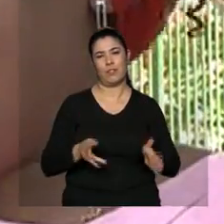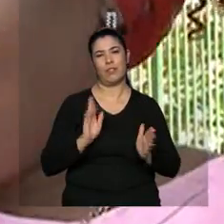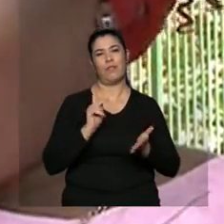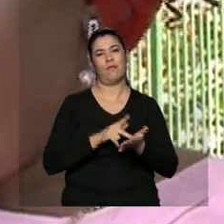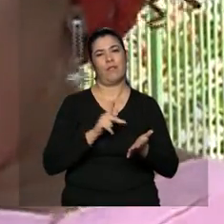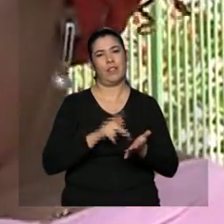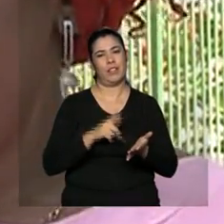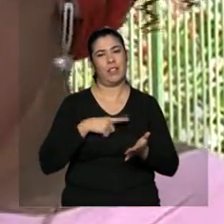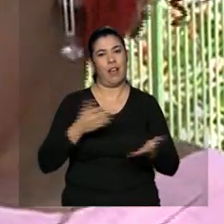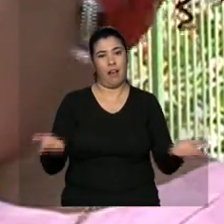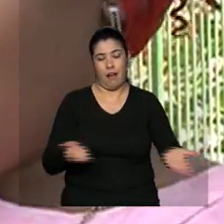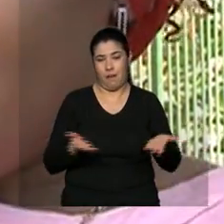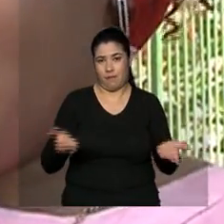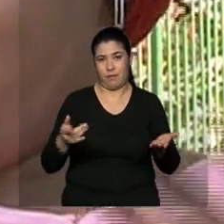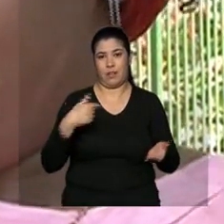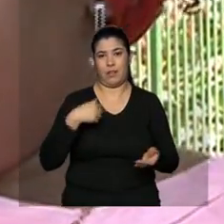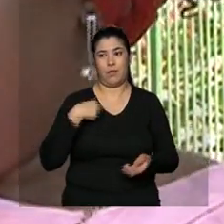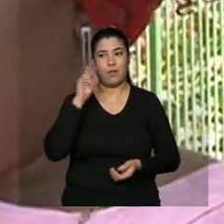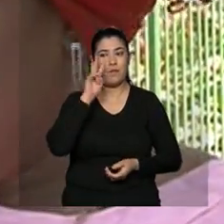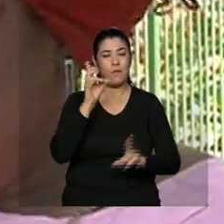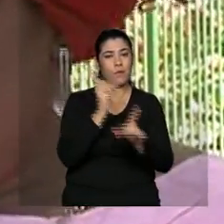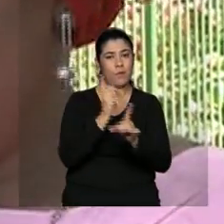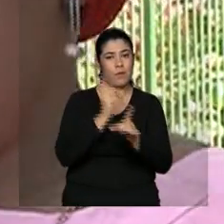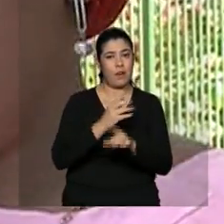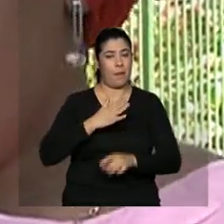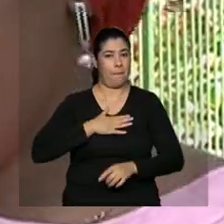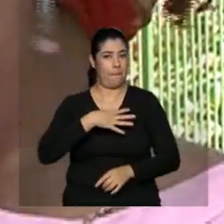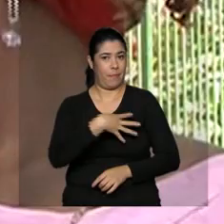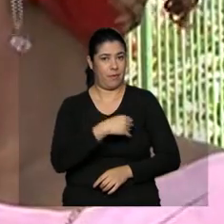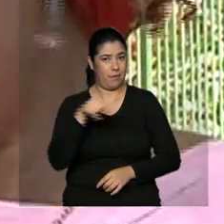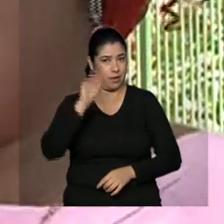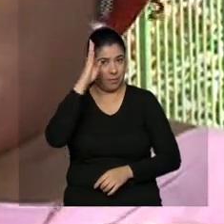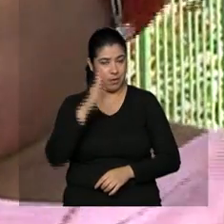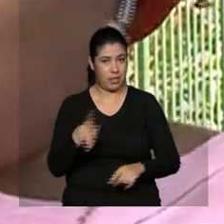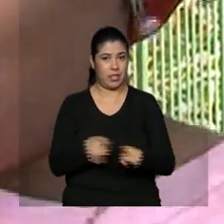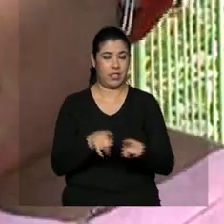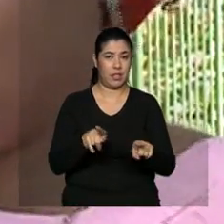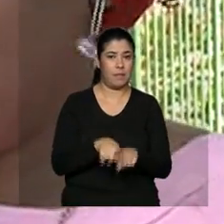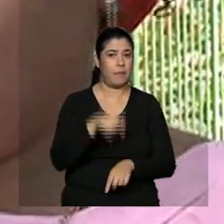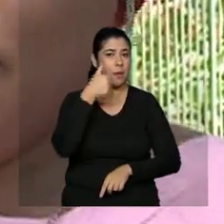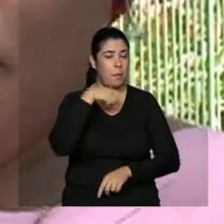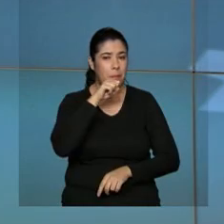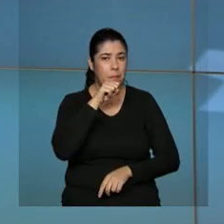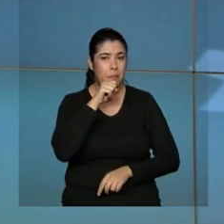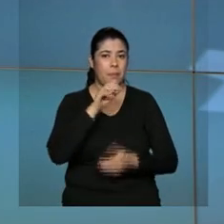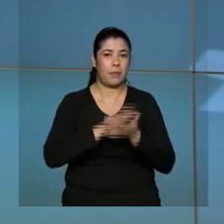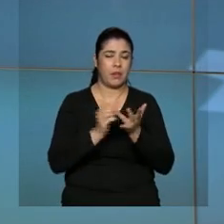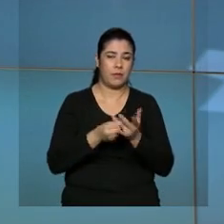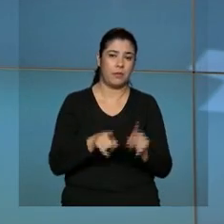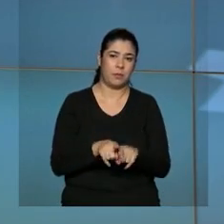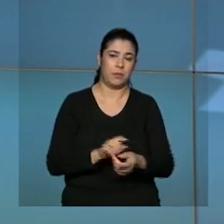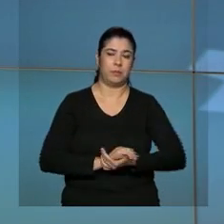muito, porque agora vou ver minha filha aqui no Brasil, meu marido aqui.